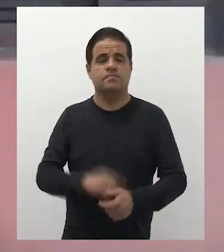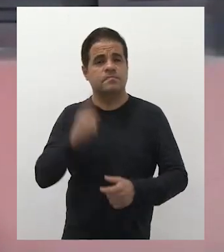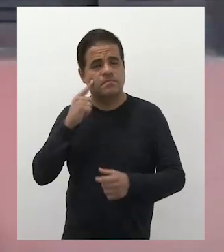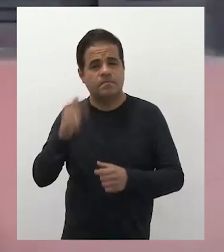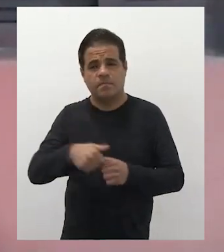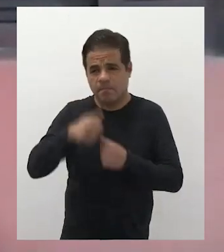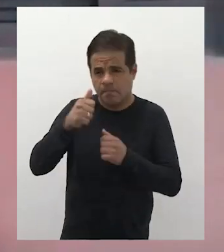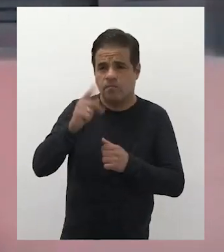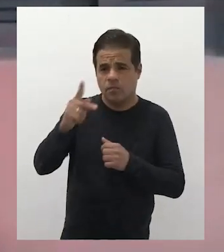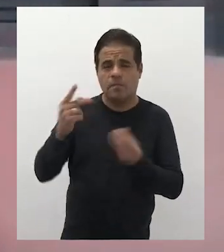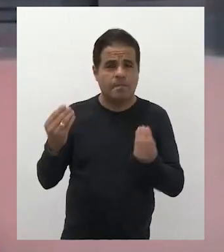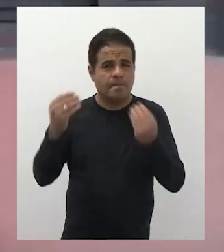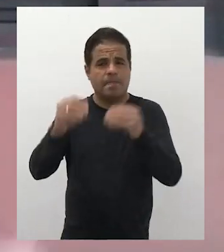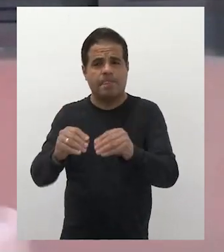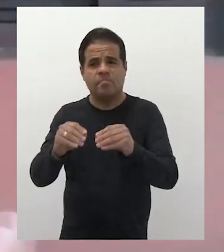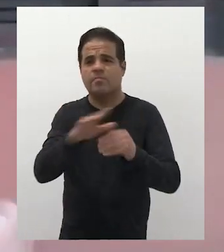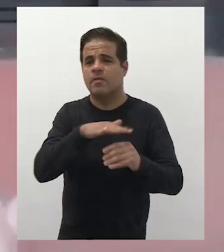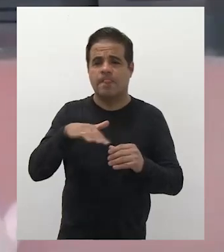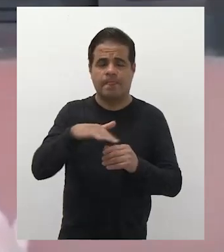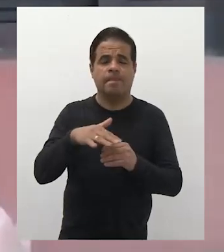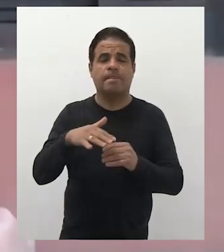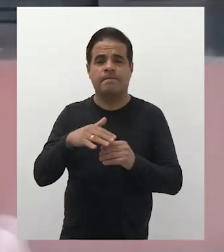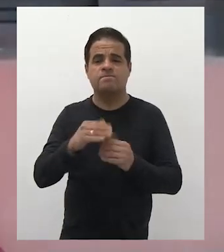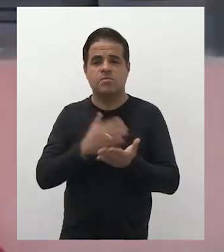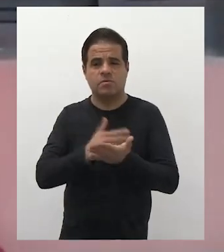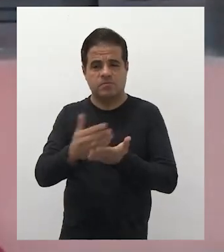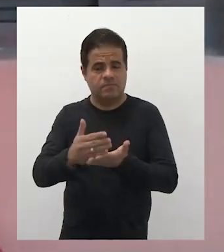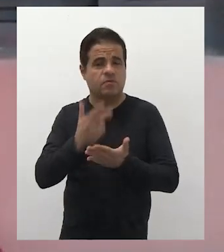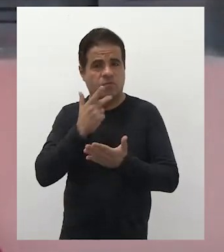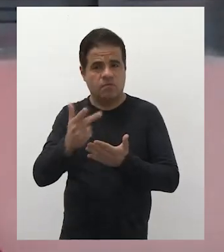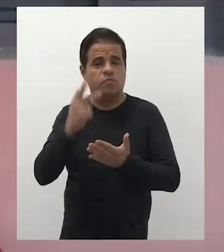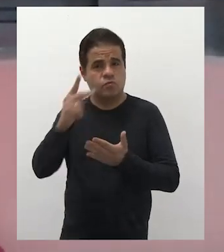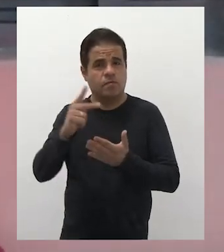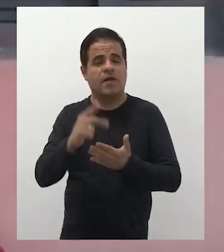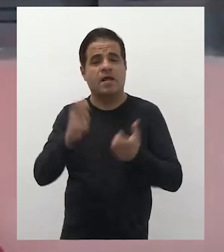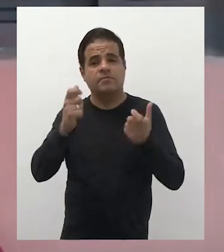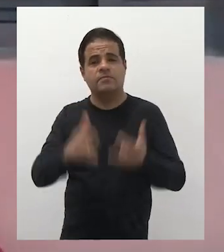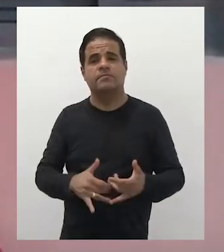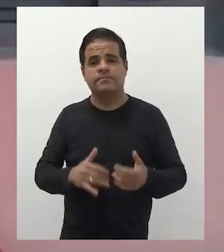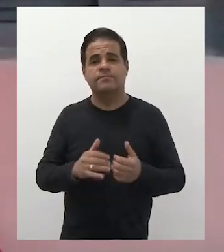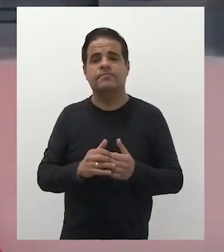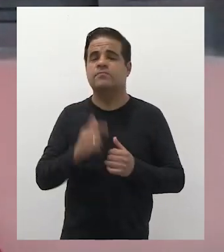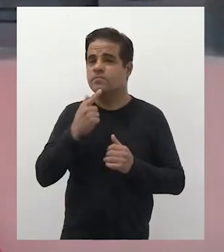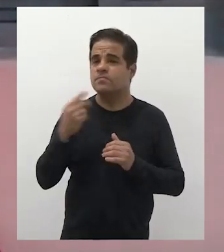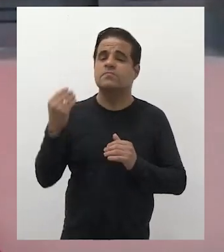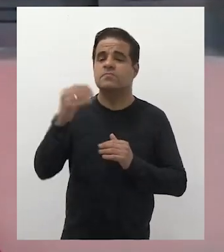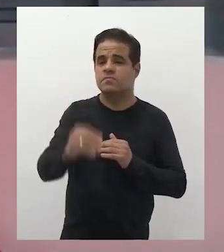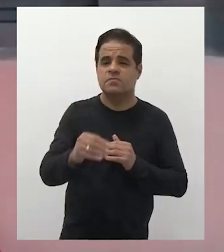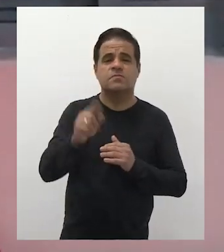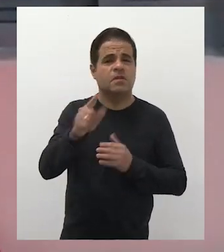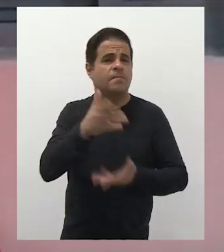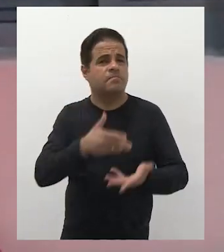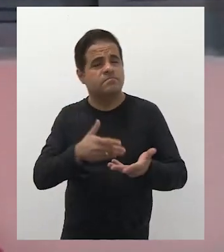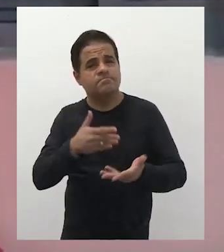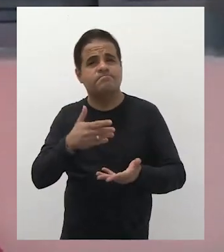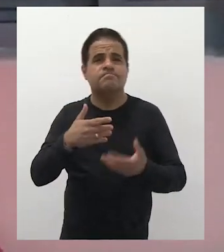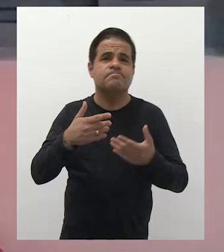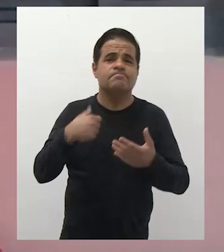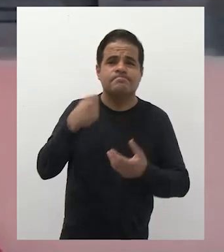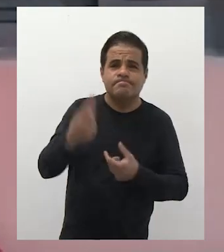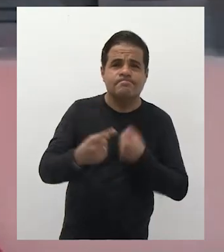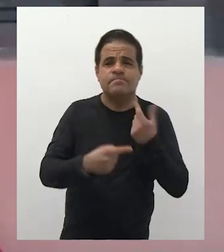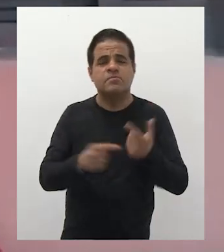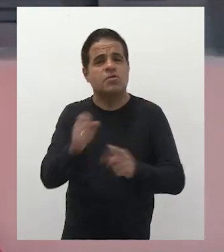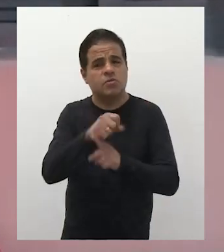como você colocou aqui, veio lá no começo da sua fala, tá? Como você colocou, é bem relativa. porque